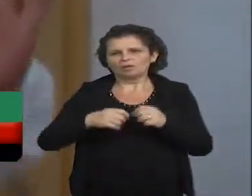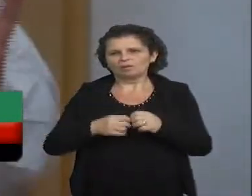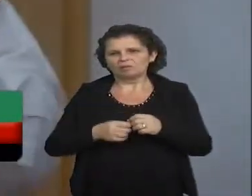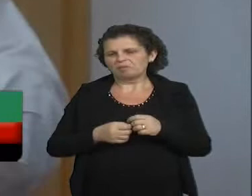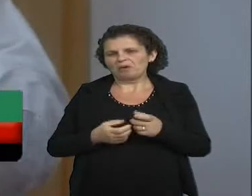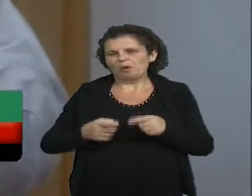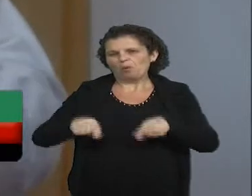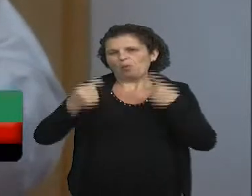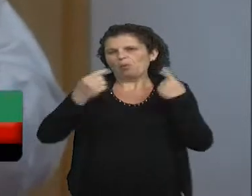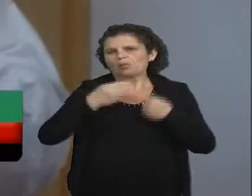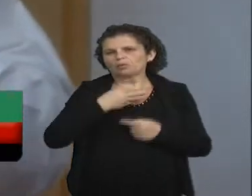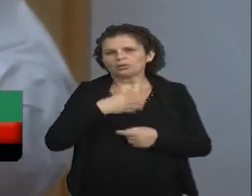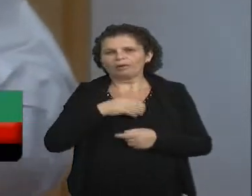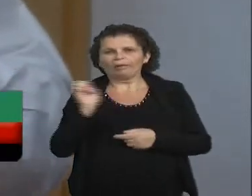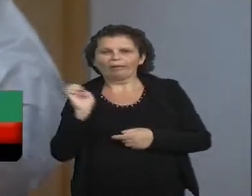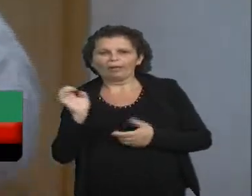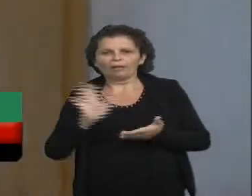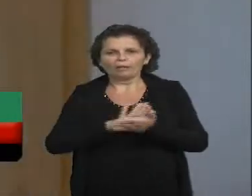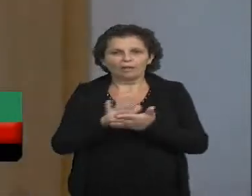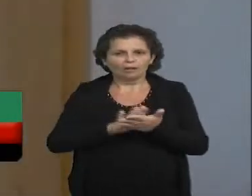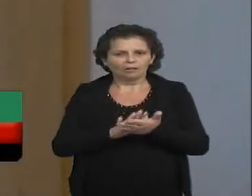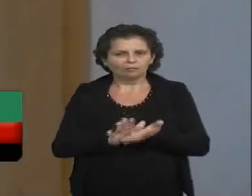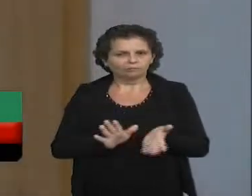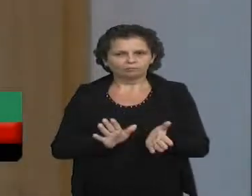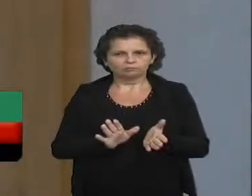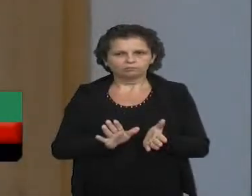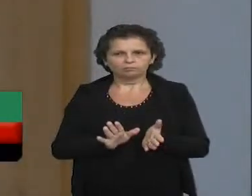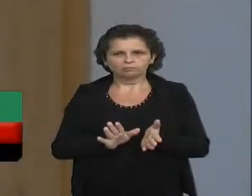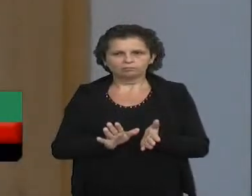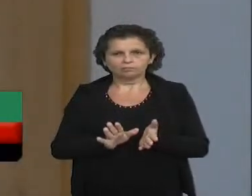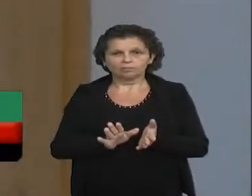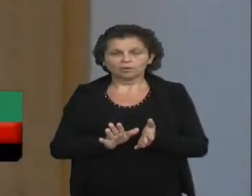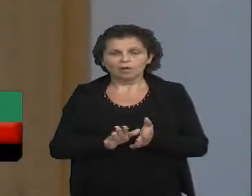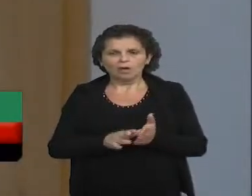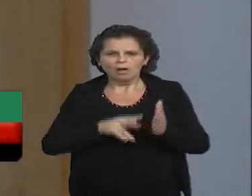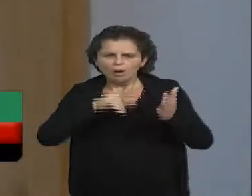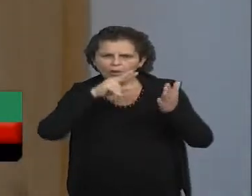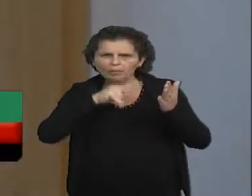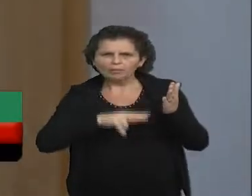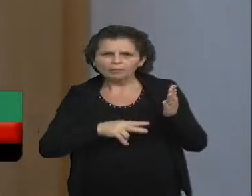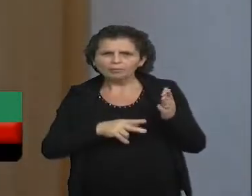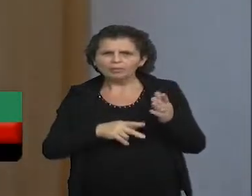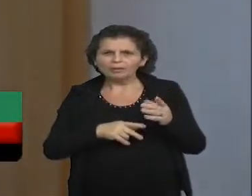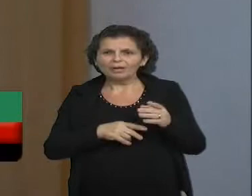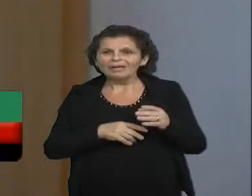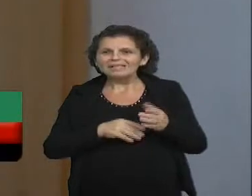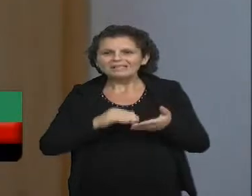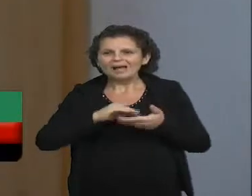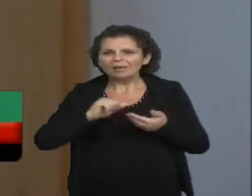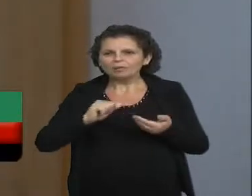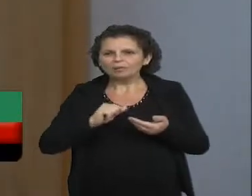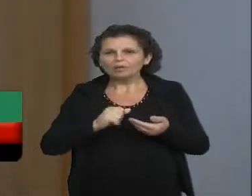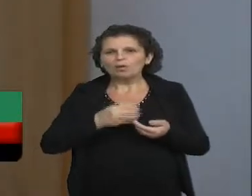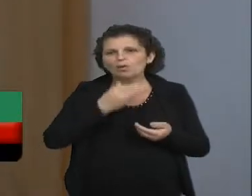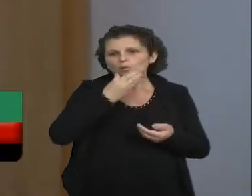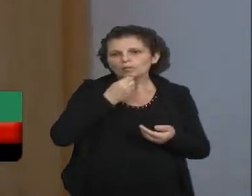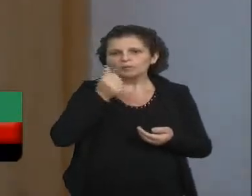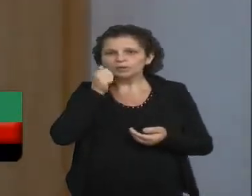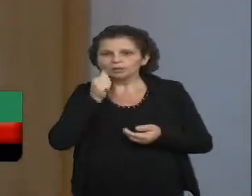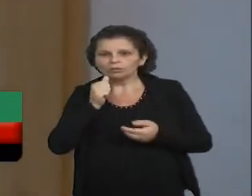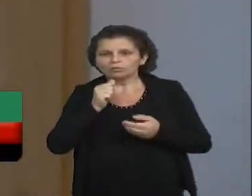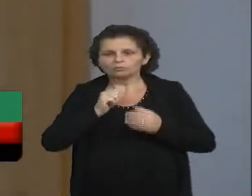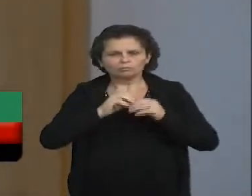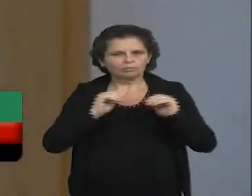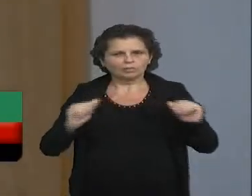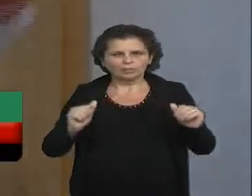não. Tá certo? E o projeto, para quem lê, vai ver que eu estou proibido de tirar o masculino e o